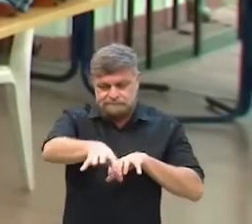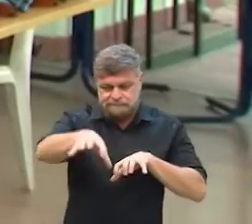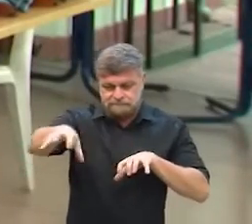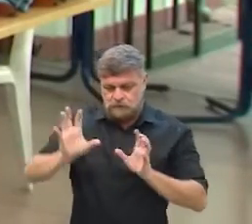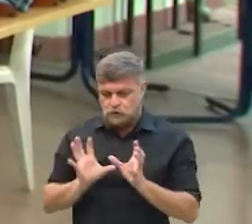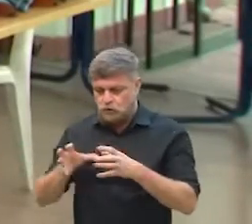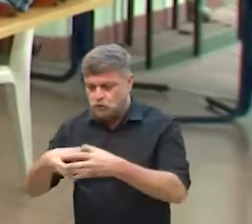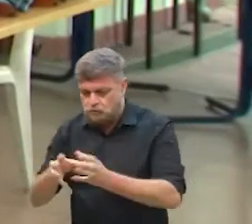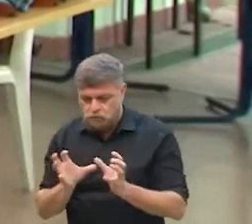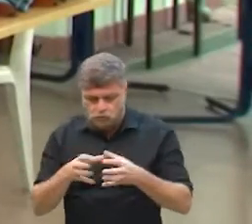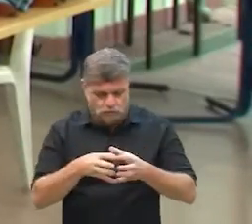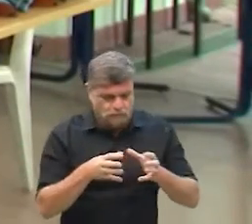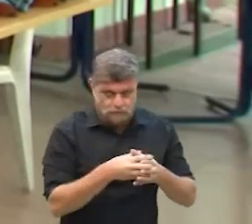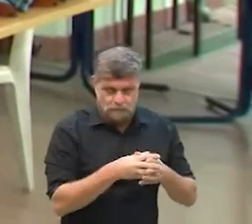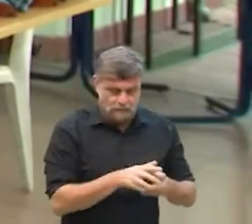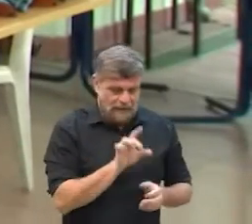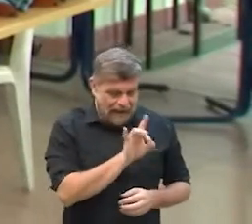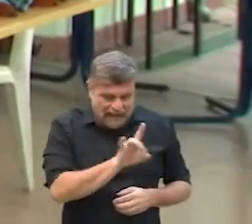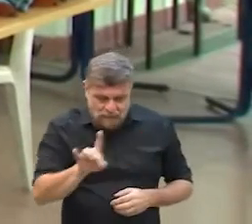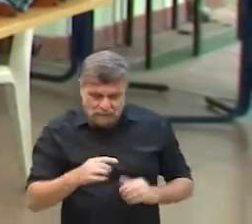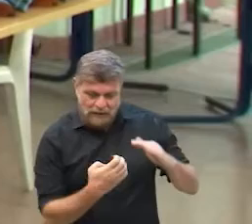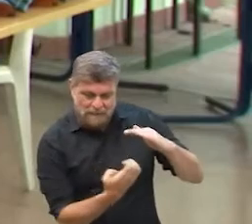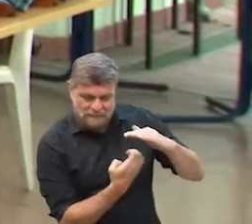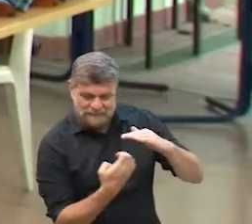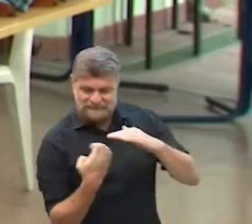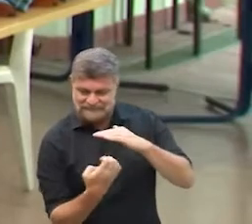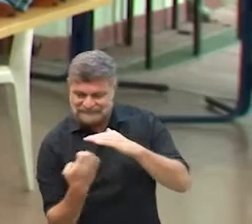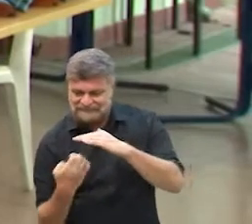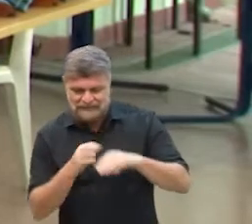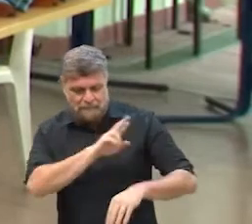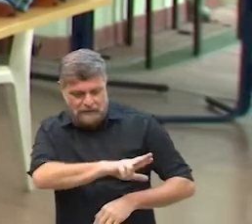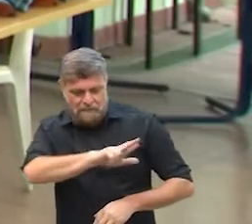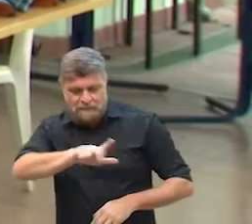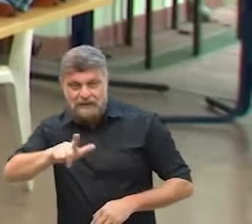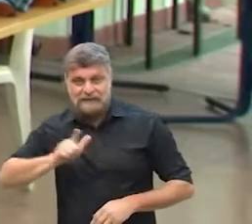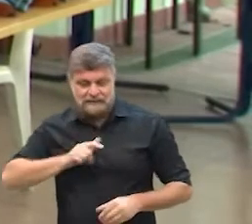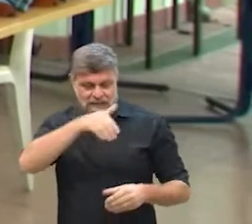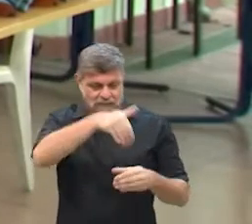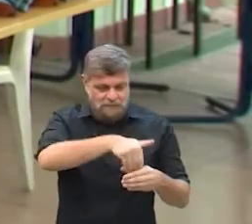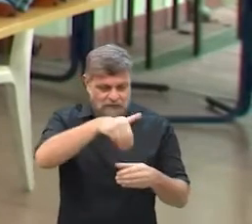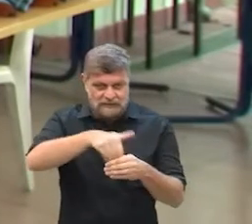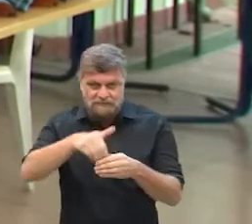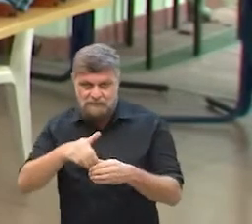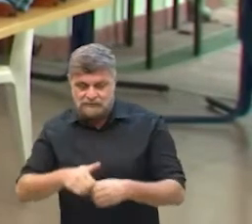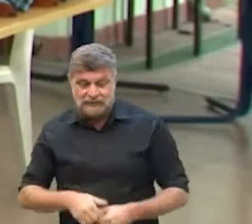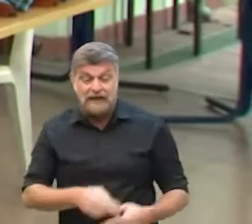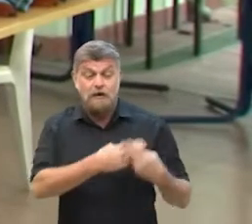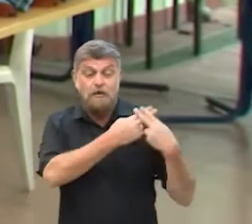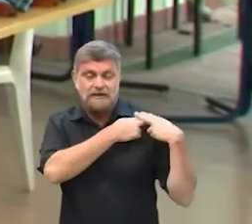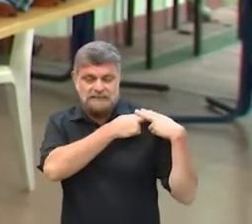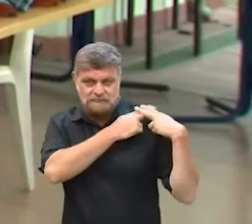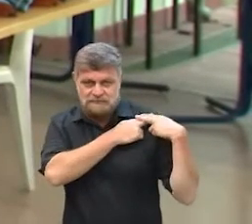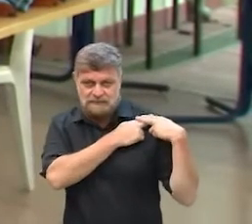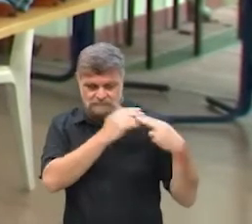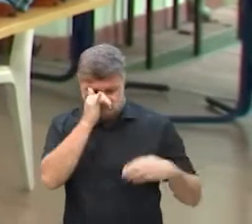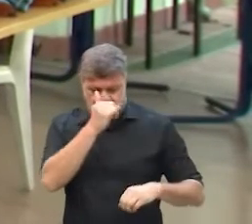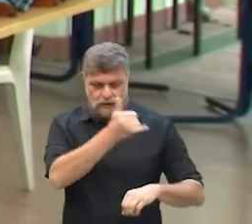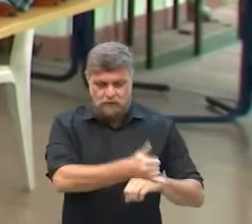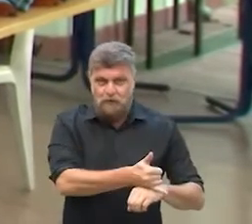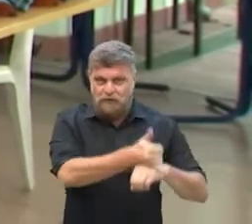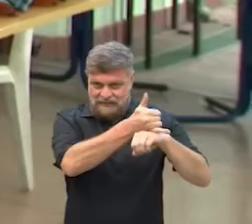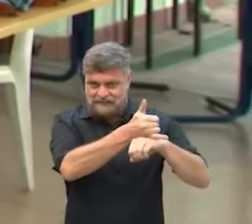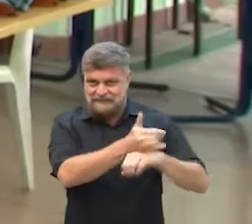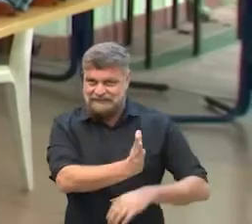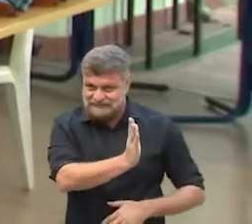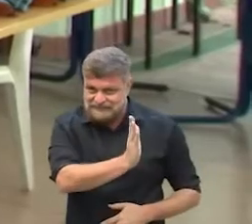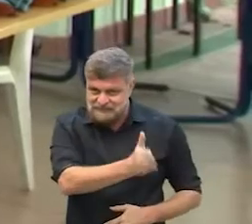eles são divididos em grupos, né? Cada grupo é uma empresa. Existe uma eleição dentro do grupo para escolher o encarregado, que